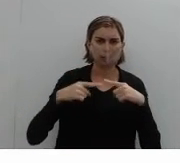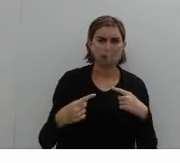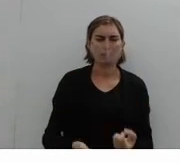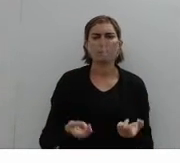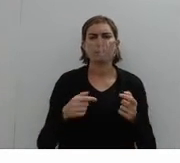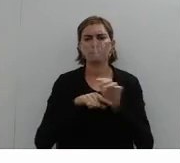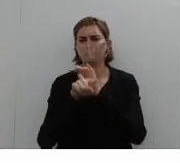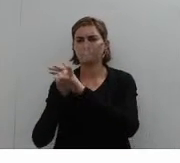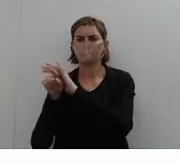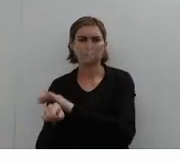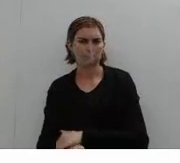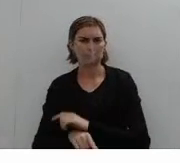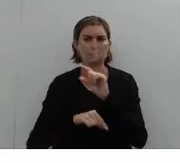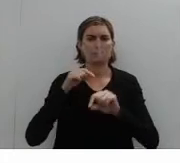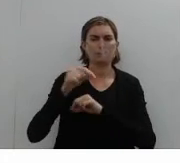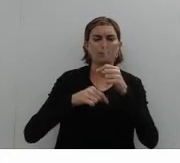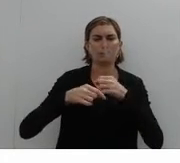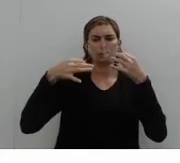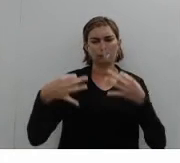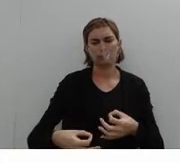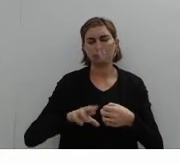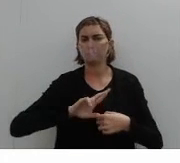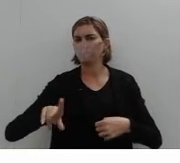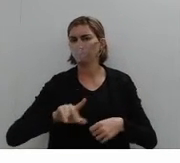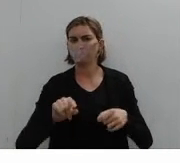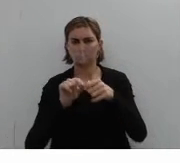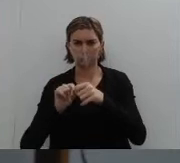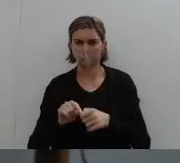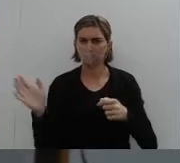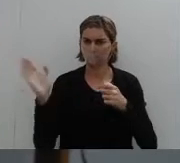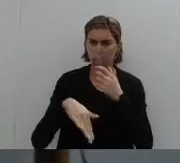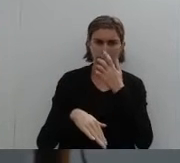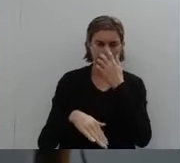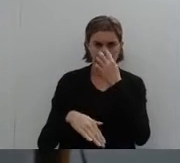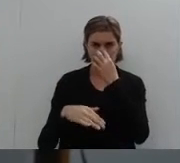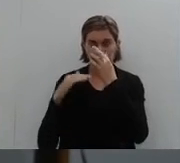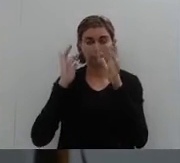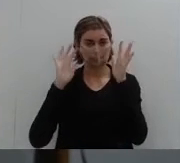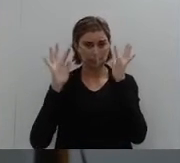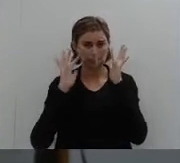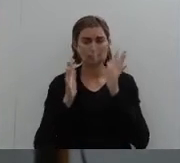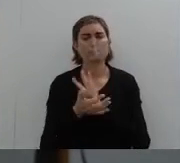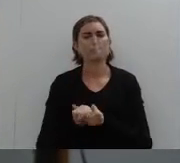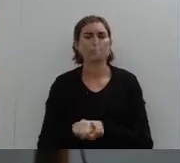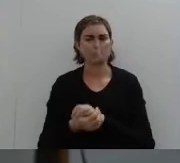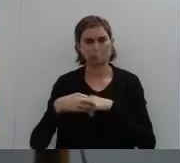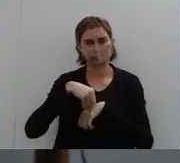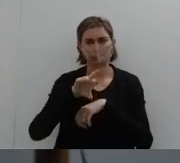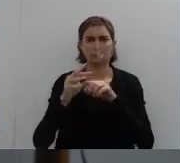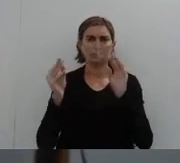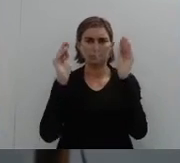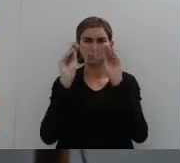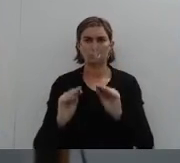se questionar sobre o que é correto ou não fazer. Então vamos lá, pessoal, vamos refletir sobre essas coisas que eu coloquei aqui no